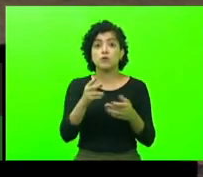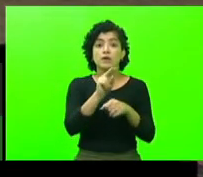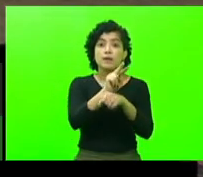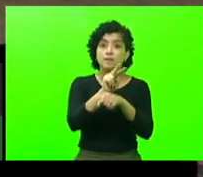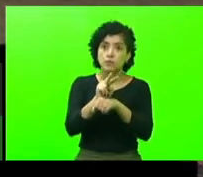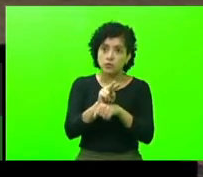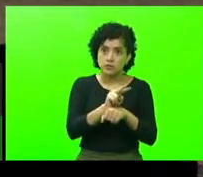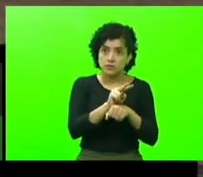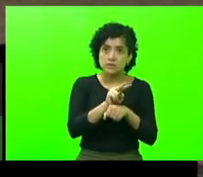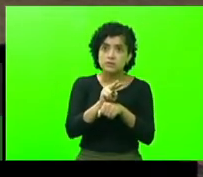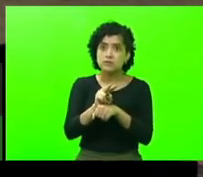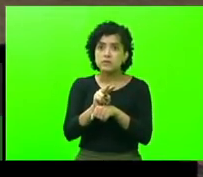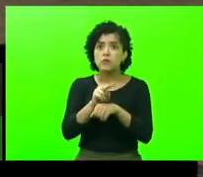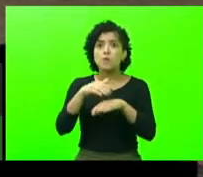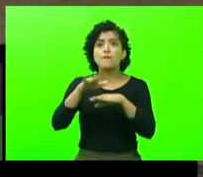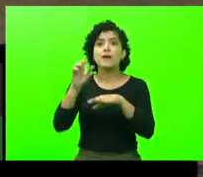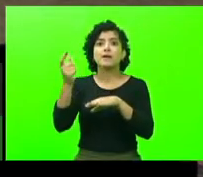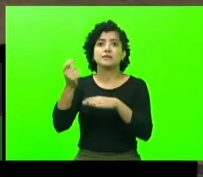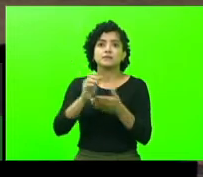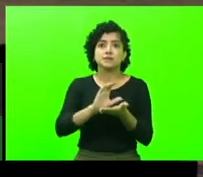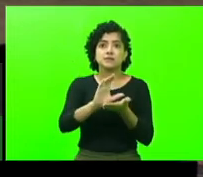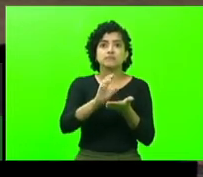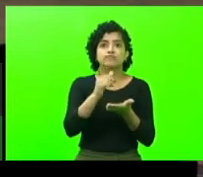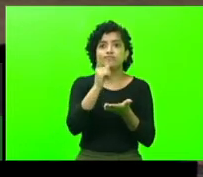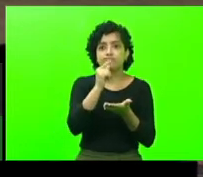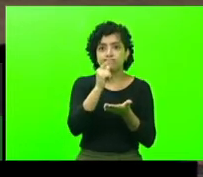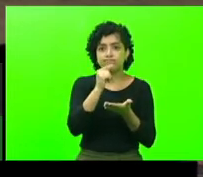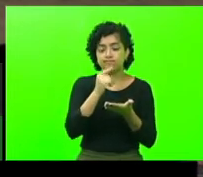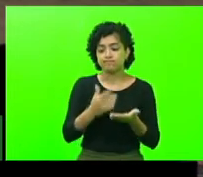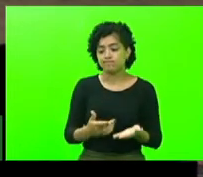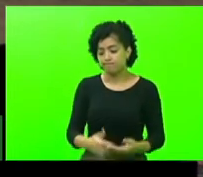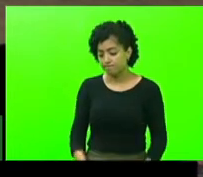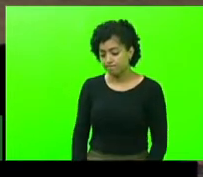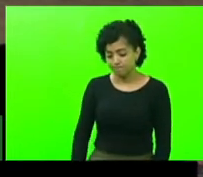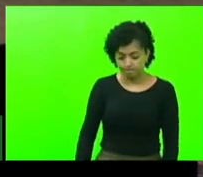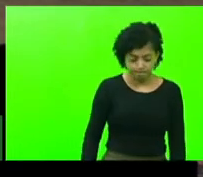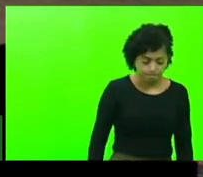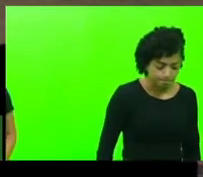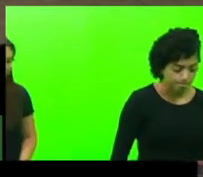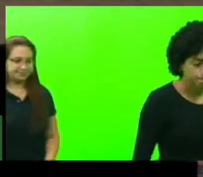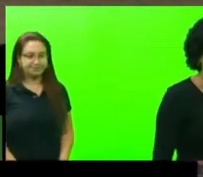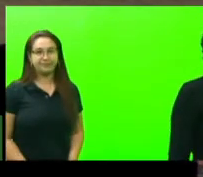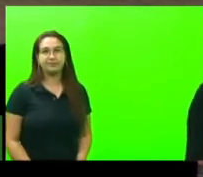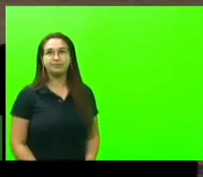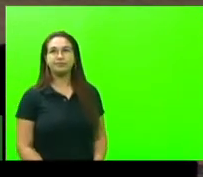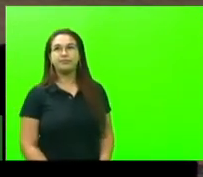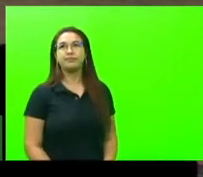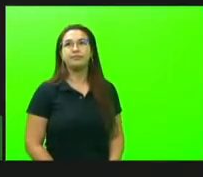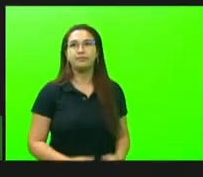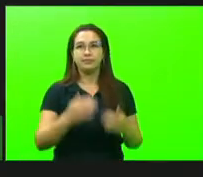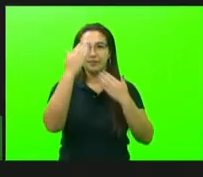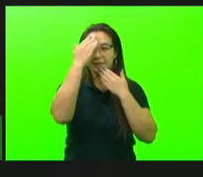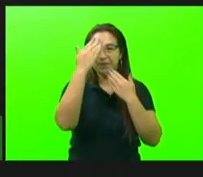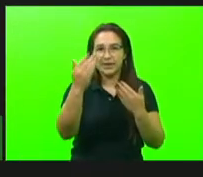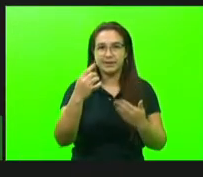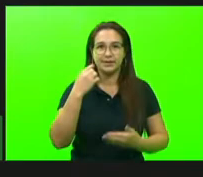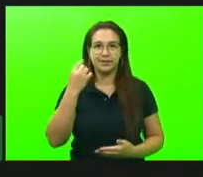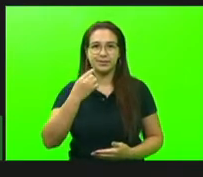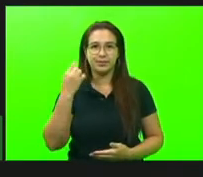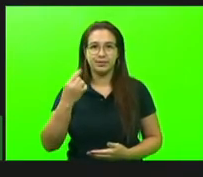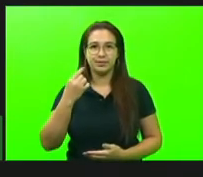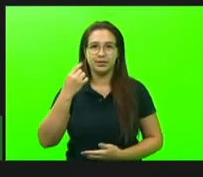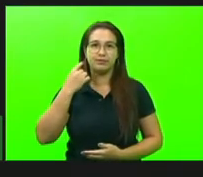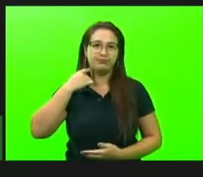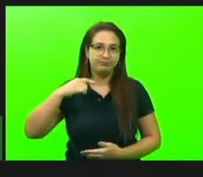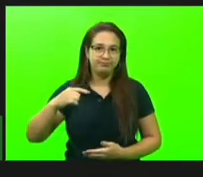e na busca de mais recursos hídricos. Obrigado, senhor presidente. Obrigado, deputado Silvio. Parabéns pelo